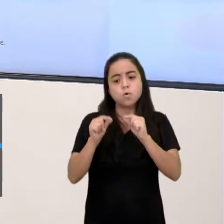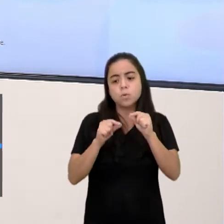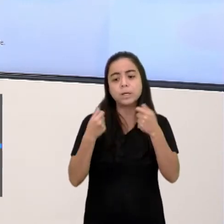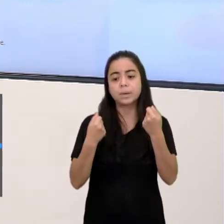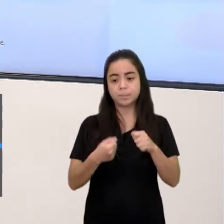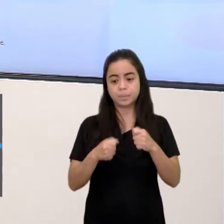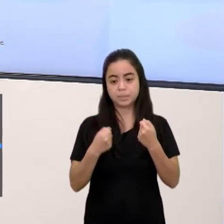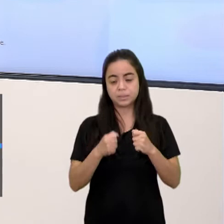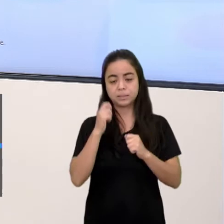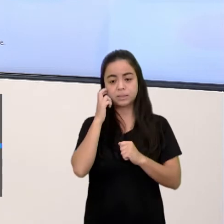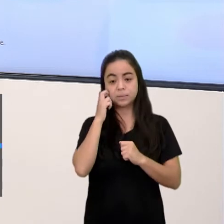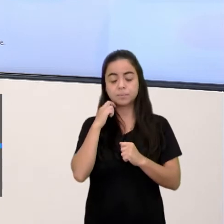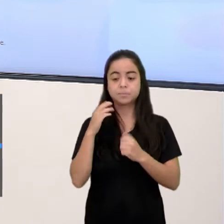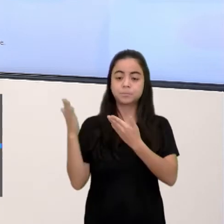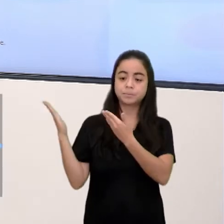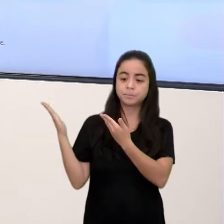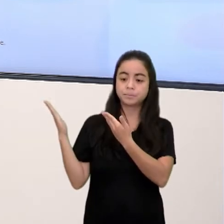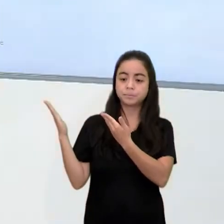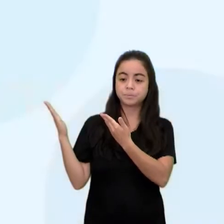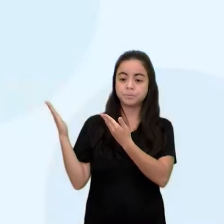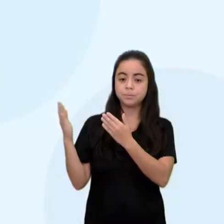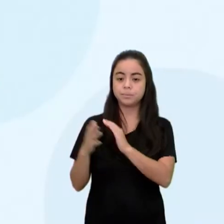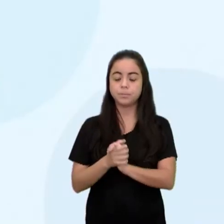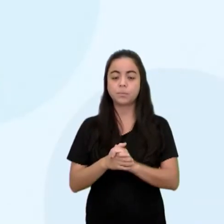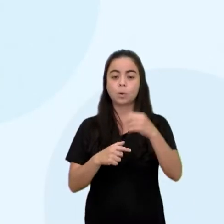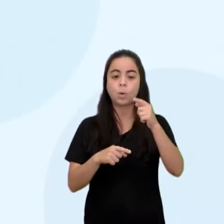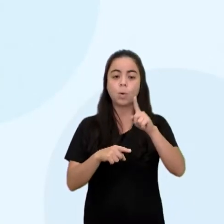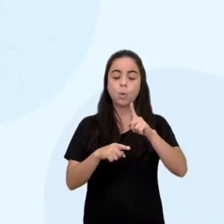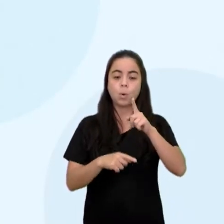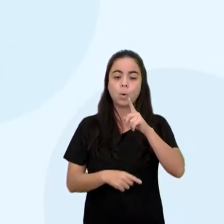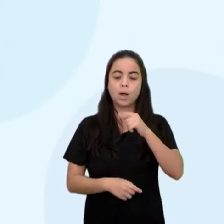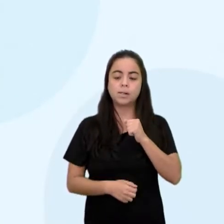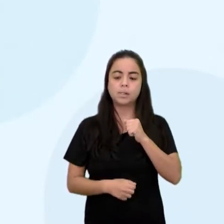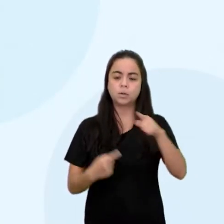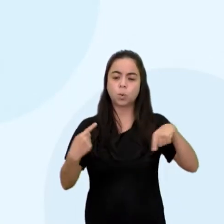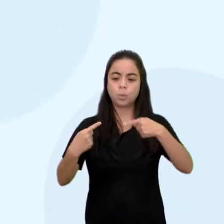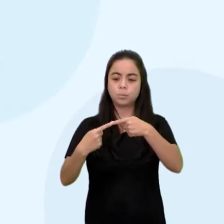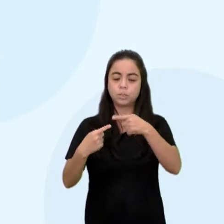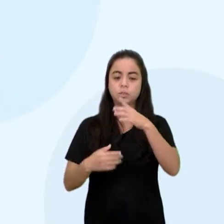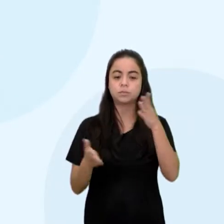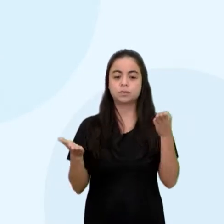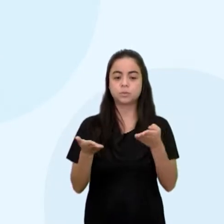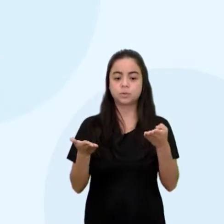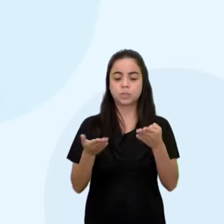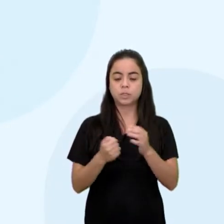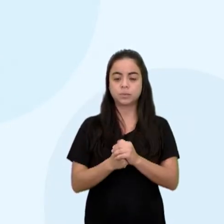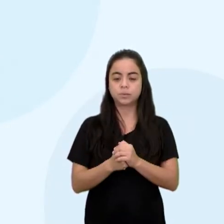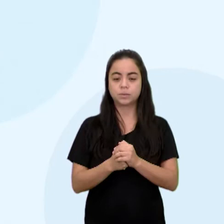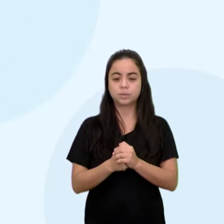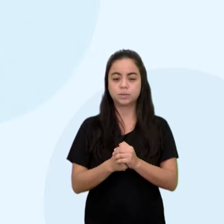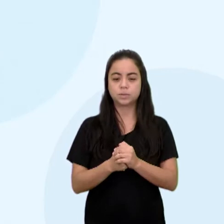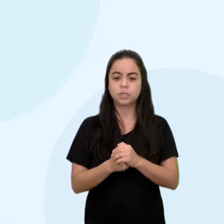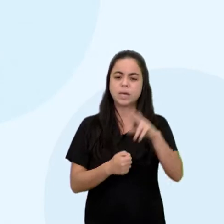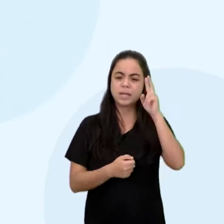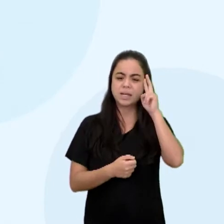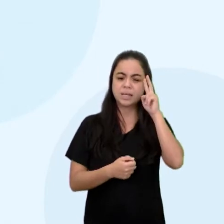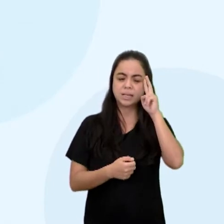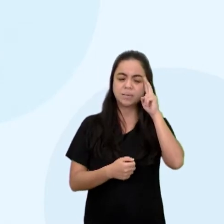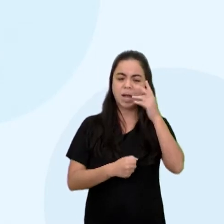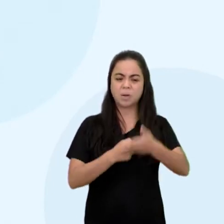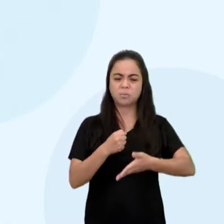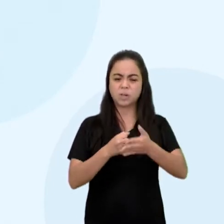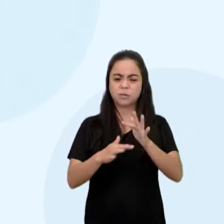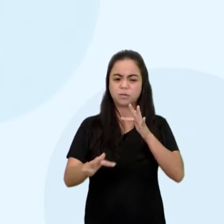funcionamento. Olha aí na nossa telinha, ó. O objetivo da aula de hoje é relembrar os princípios físicos presentes na usina